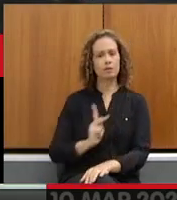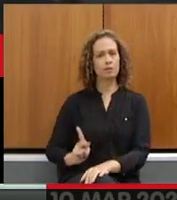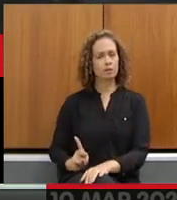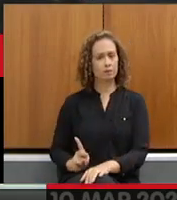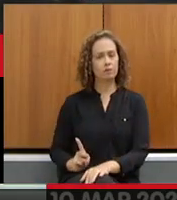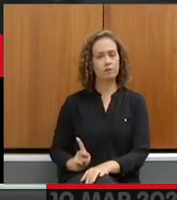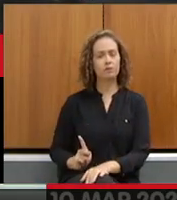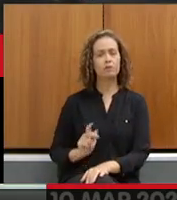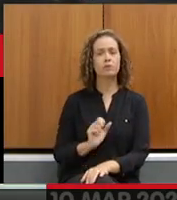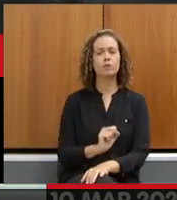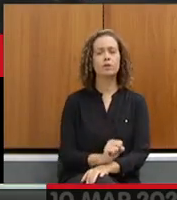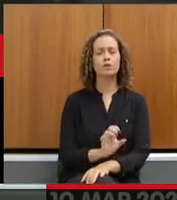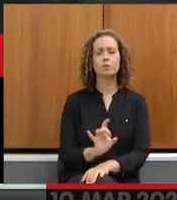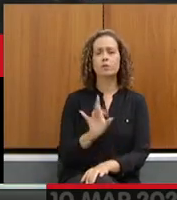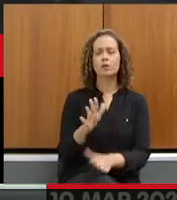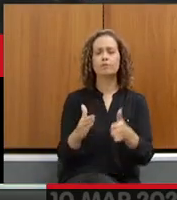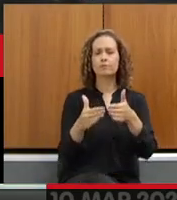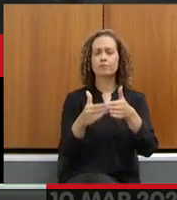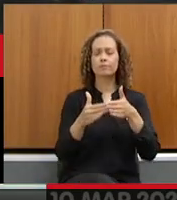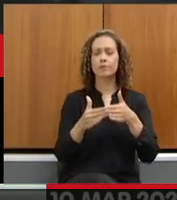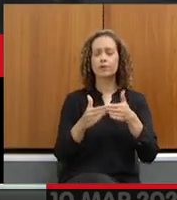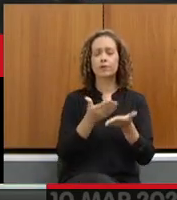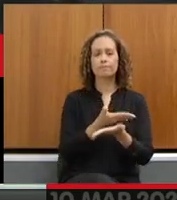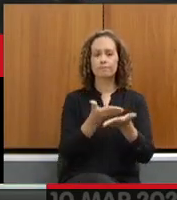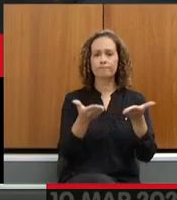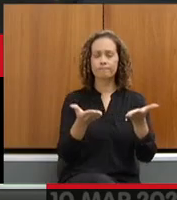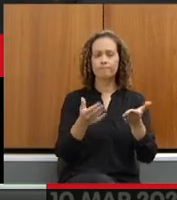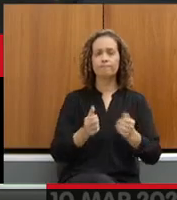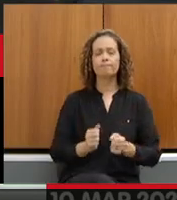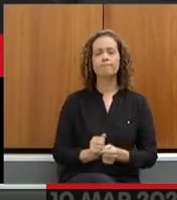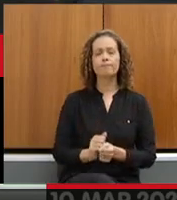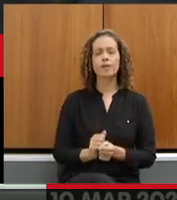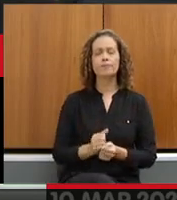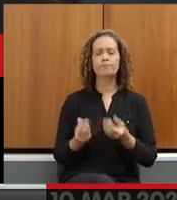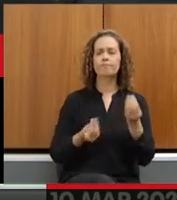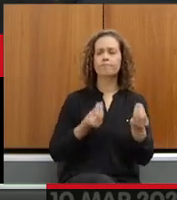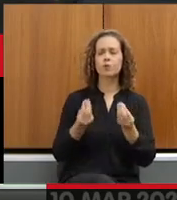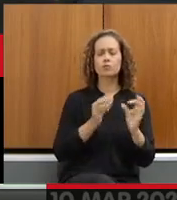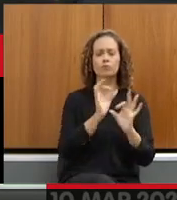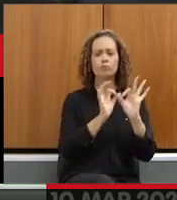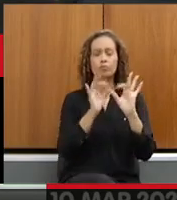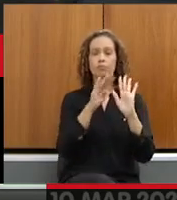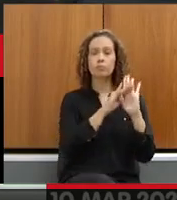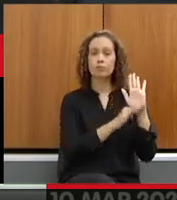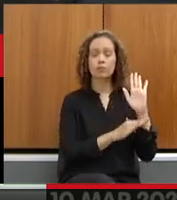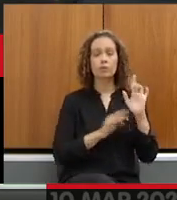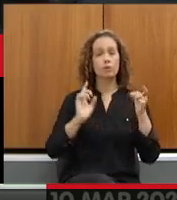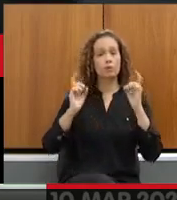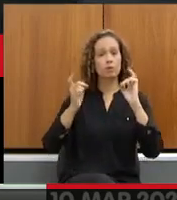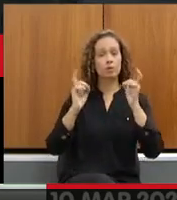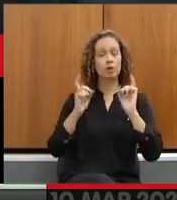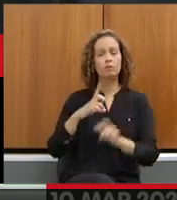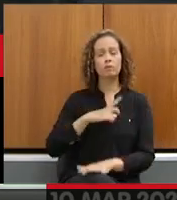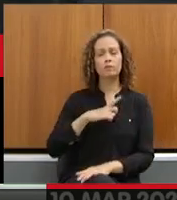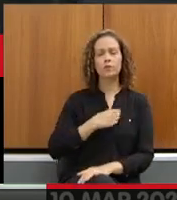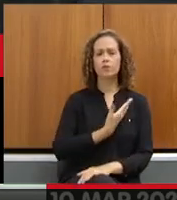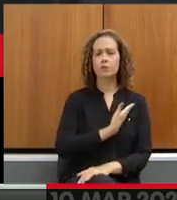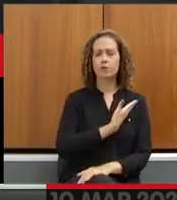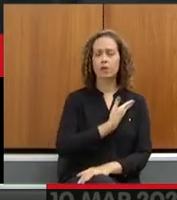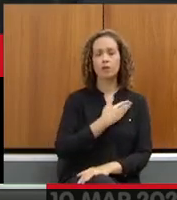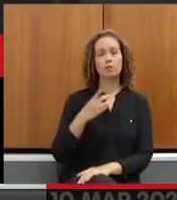para solicitar a vossa excelência a diretriz da reunião que diversos colegas deputados